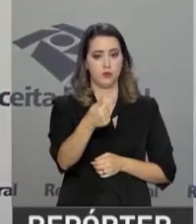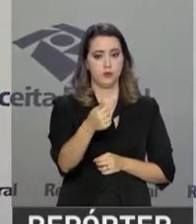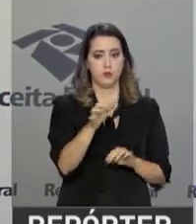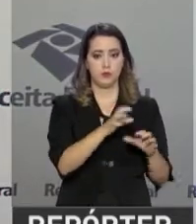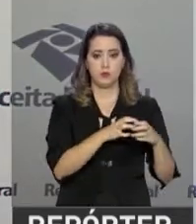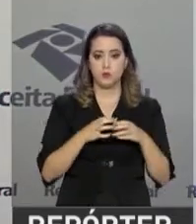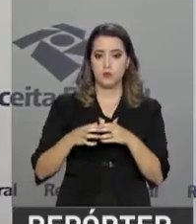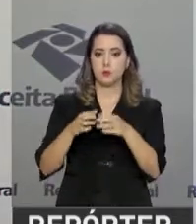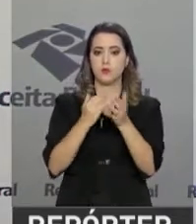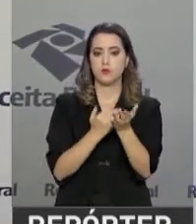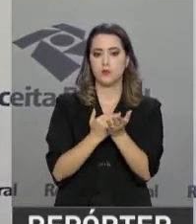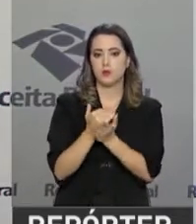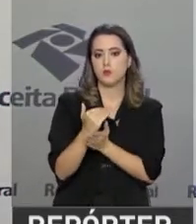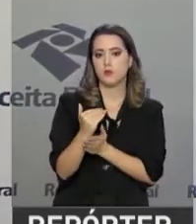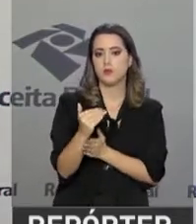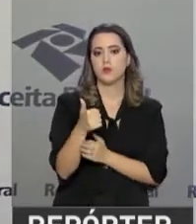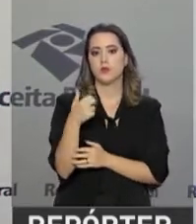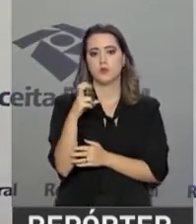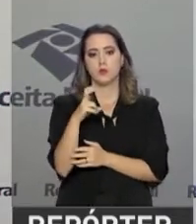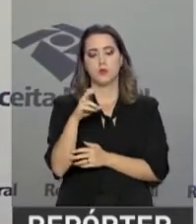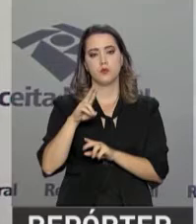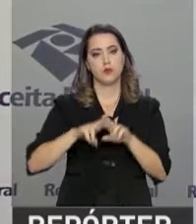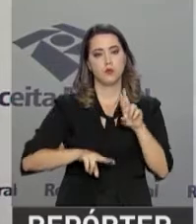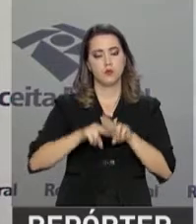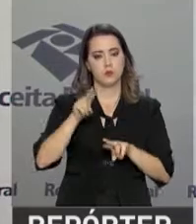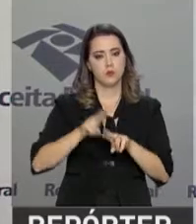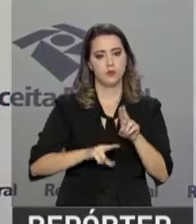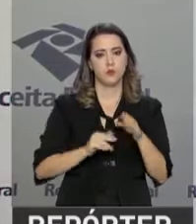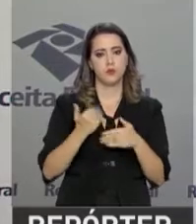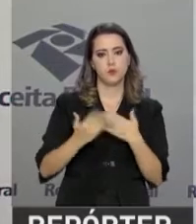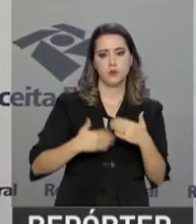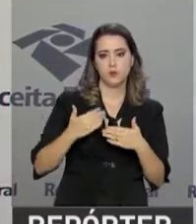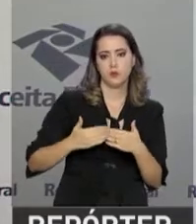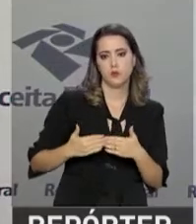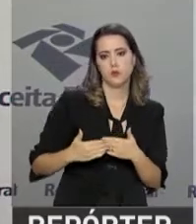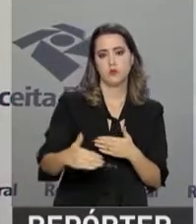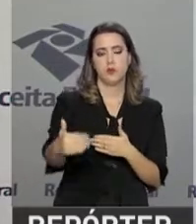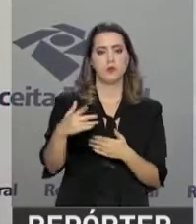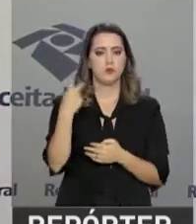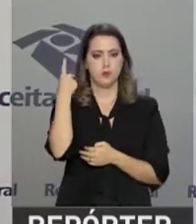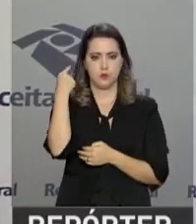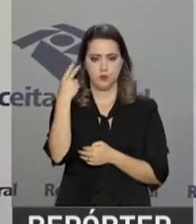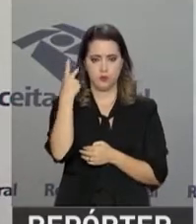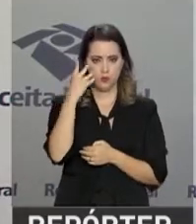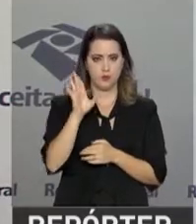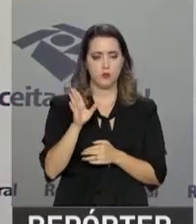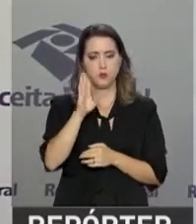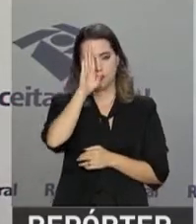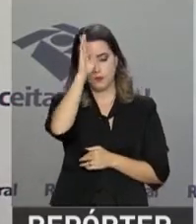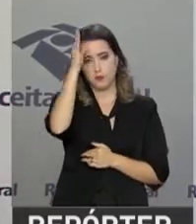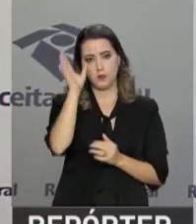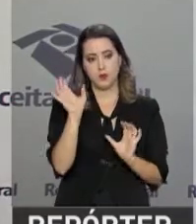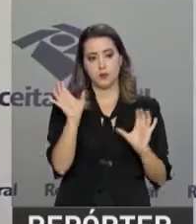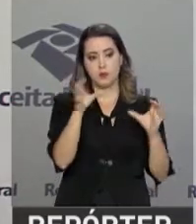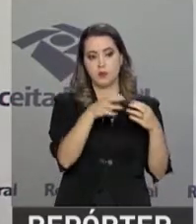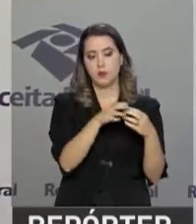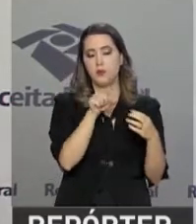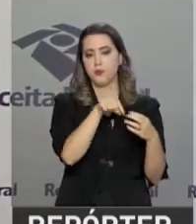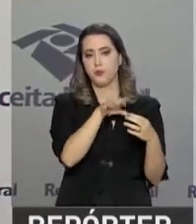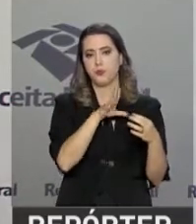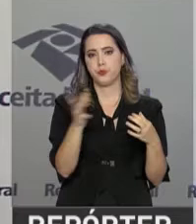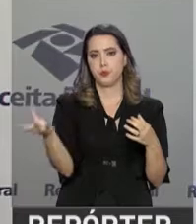lotes começando o primeiro em 15 de junho e ee tradicionalmente têm prioridade a